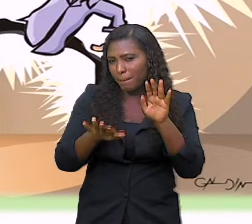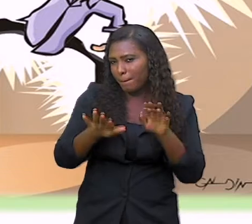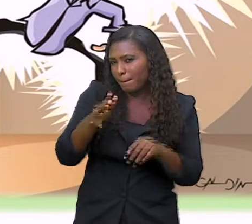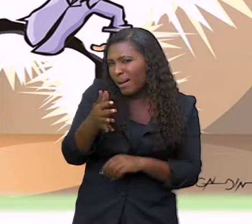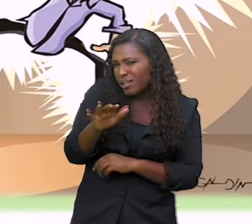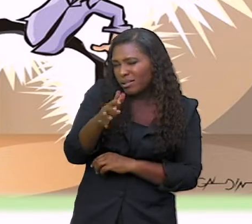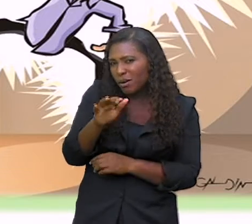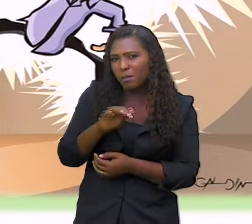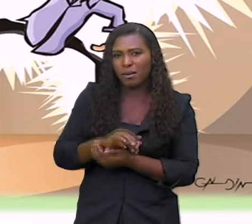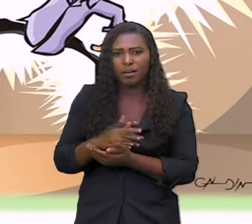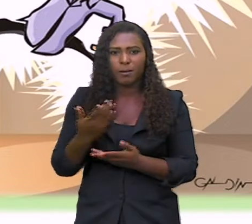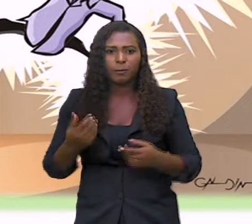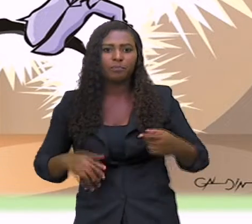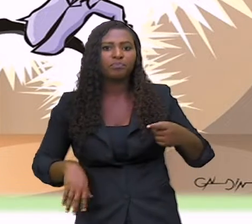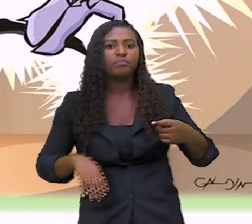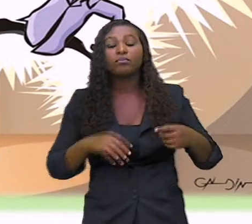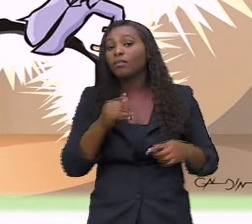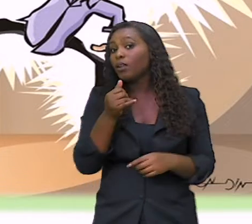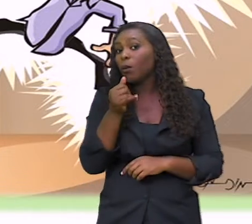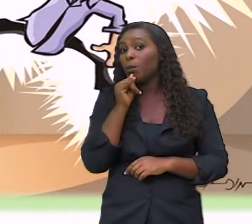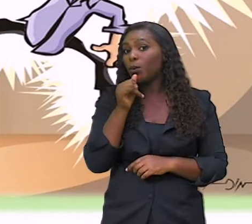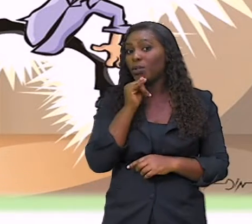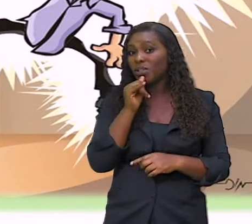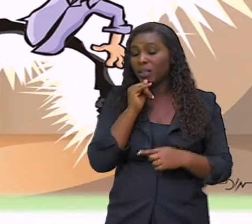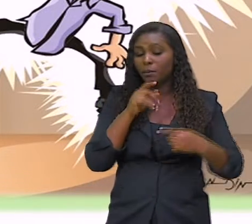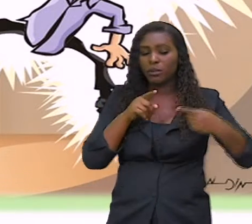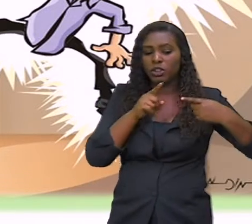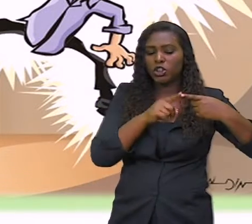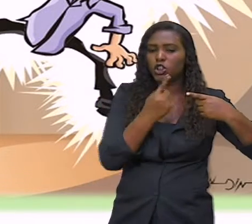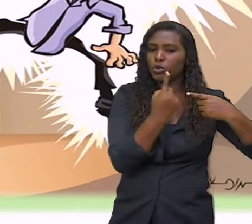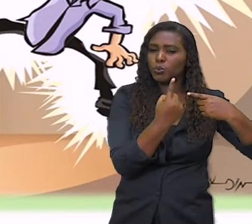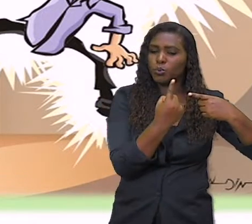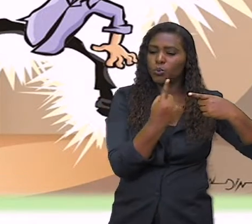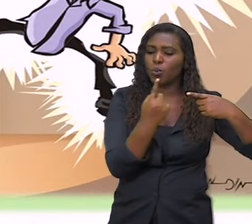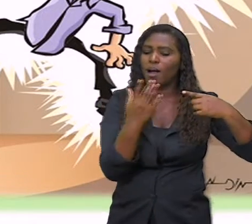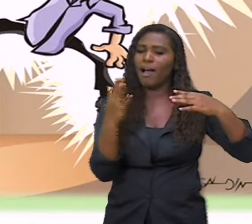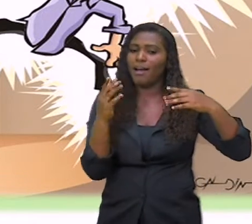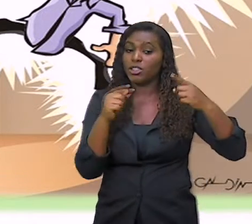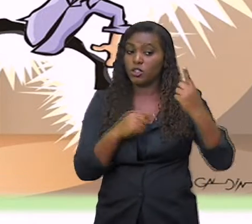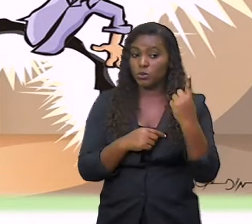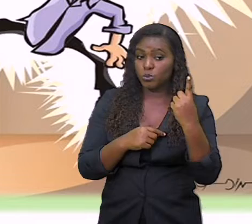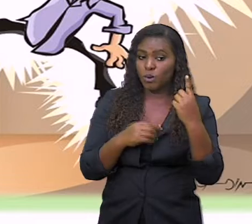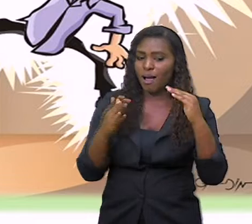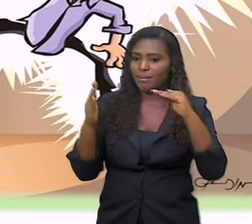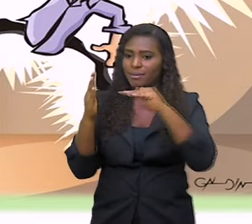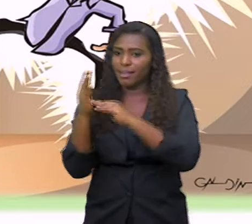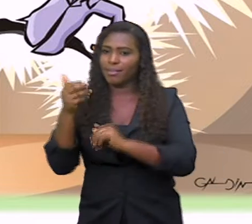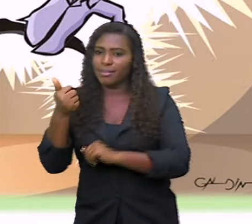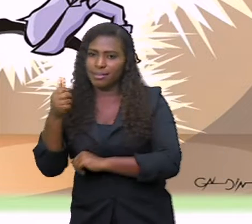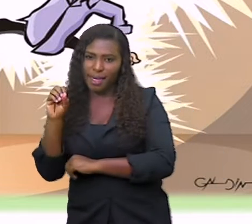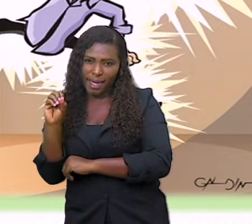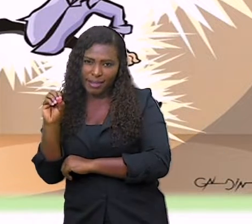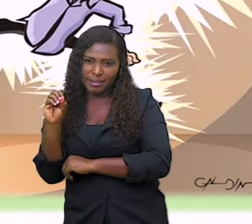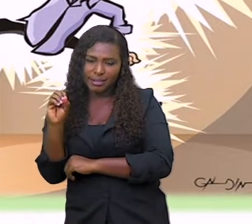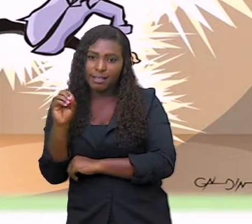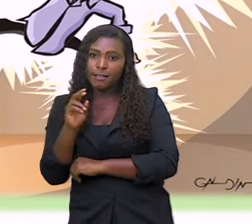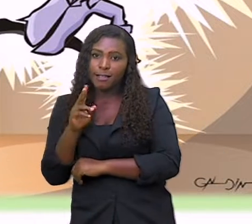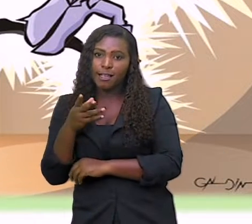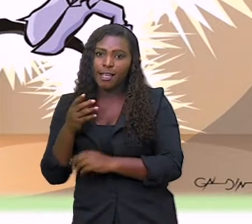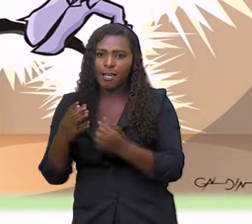ampere a 10 amperes podem provocar apenas uma sensação de